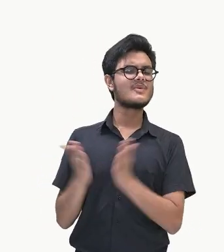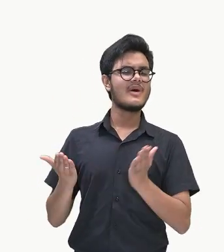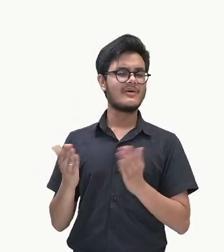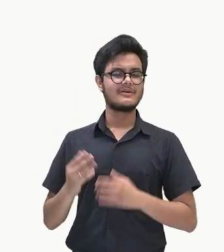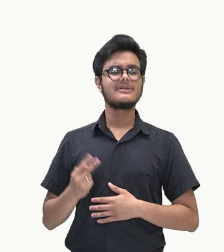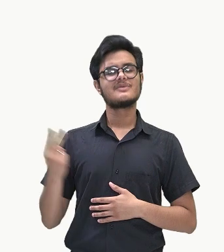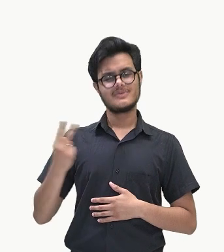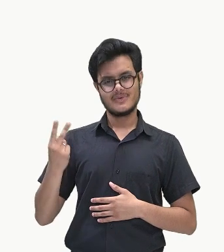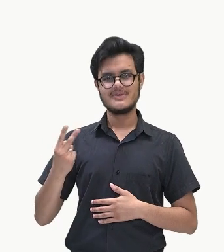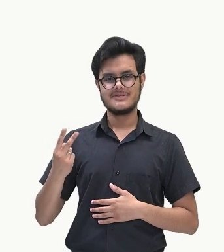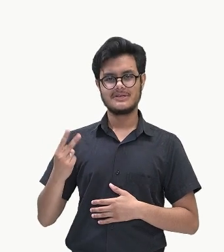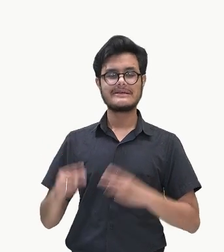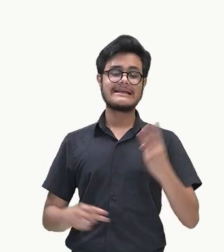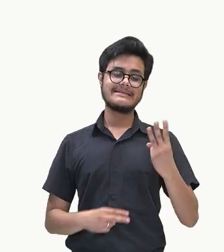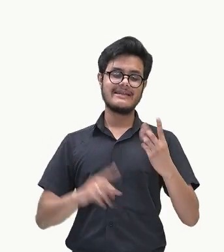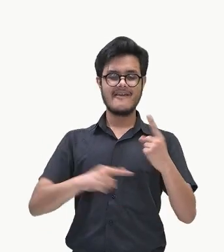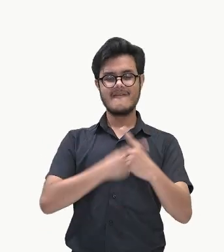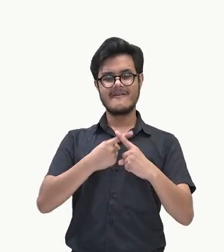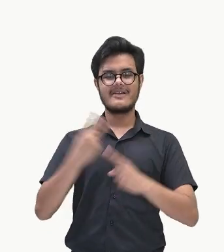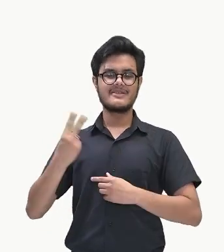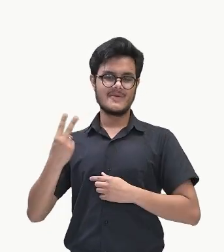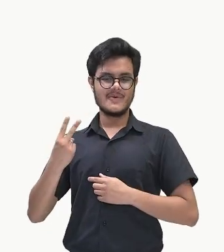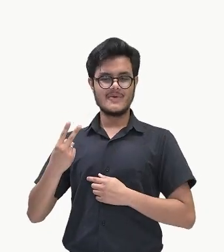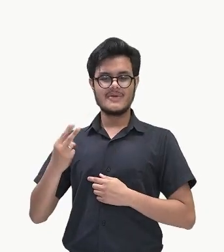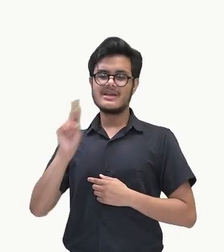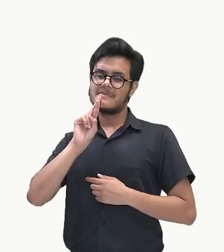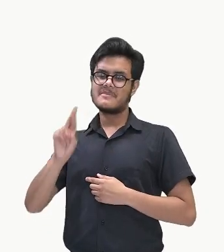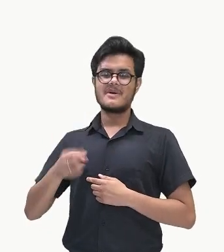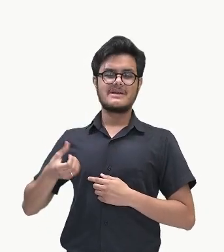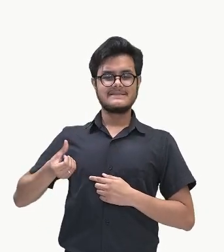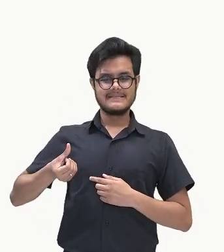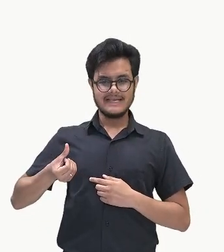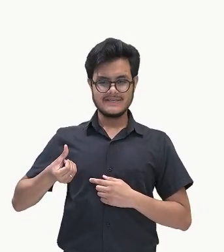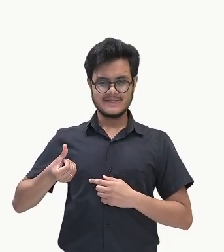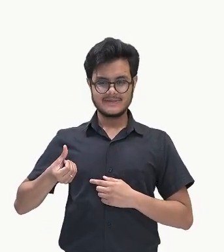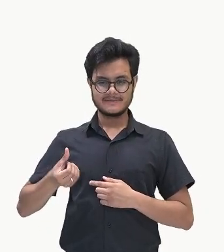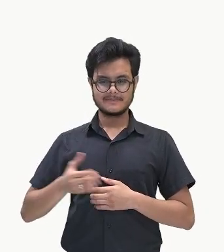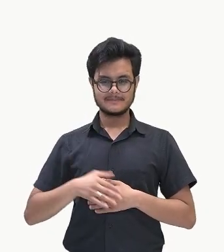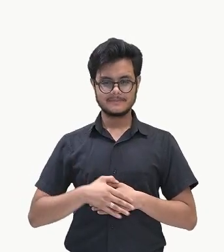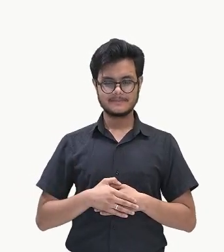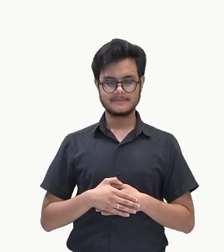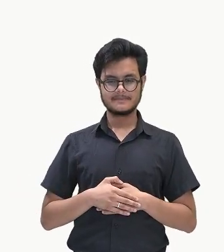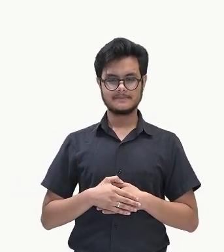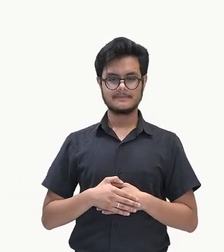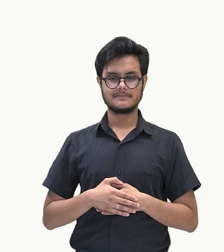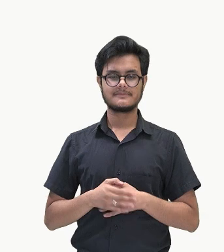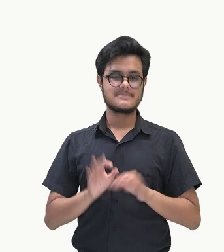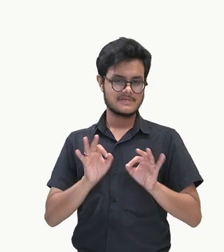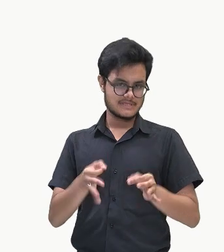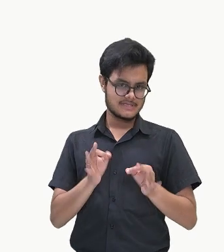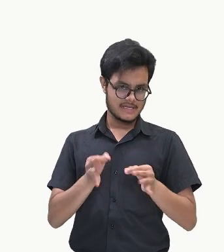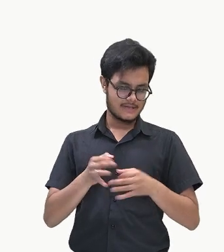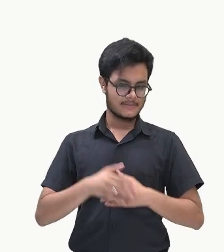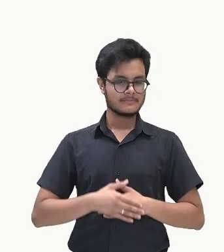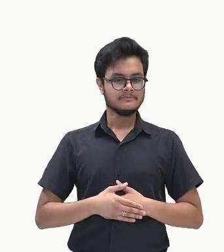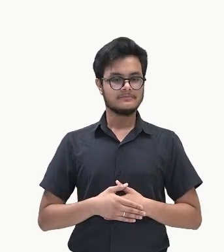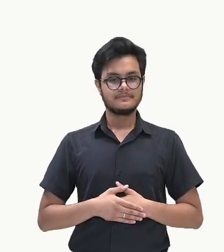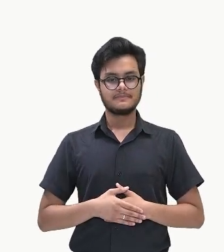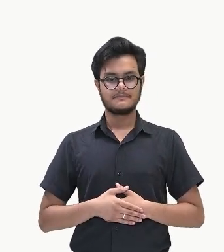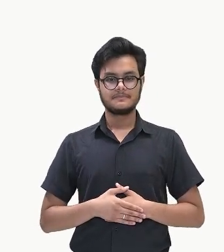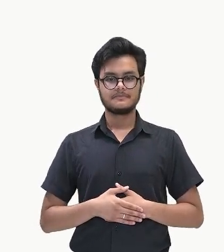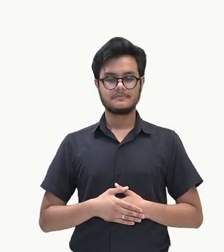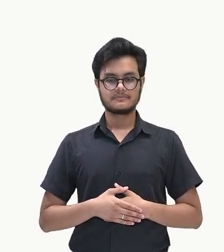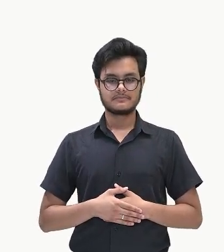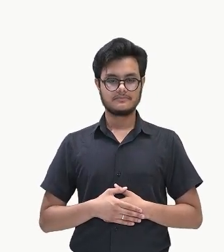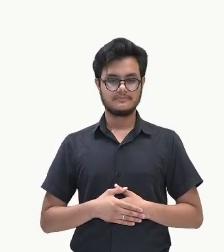É lógico que eu vou ter que multiplicar por 2, que é exatamente o que a gente faz, né? Então aqui, ó,